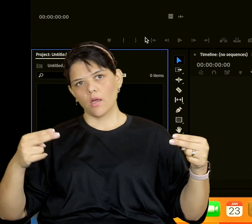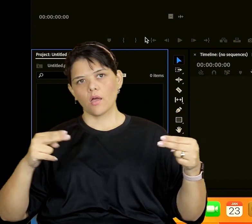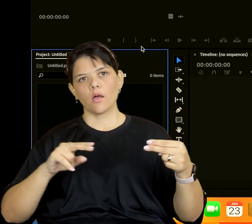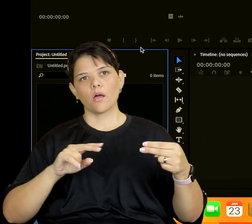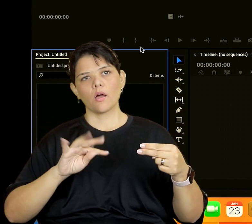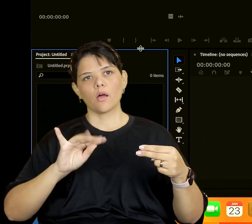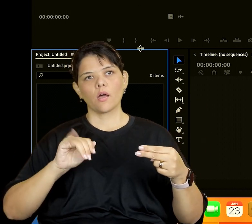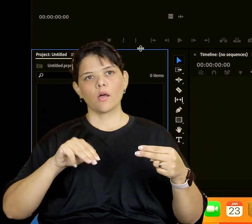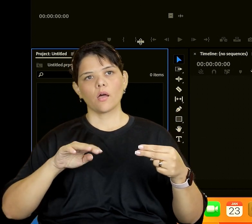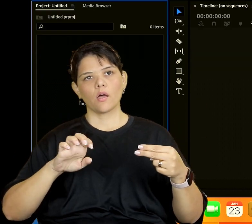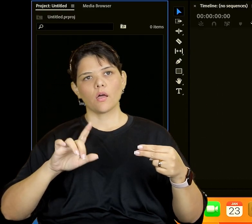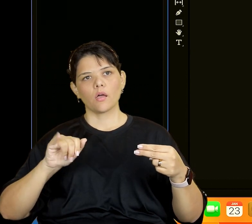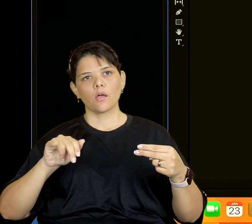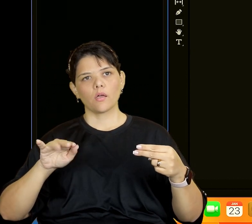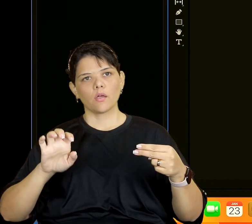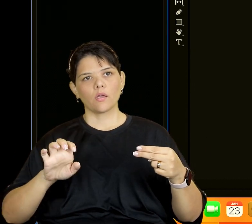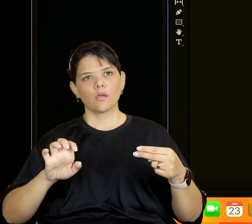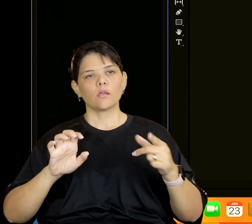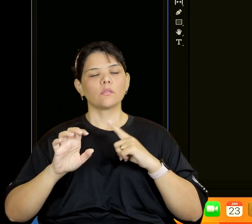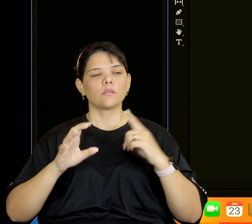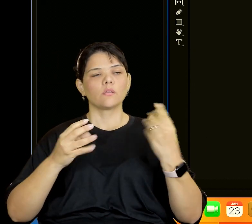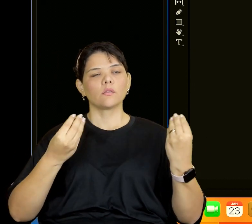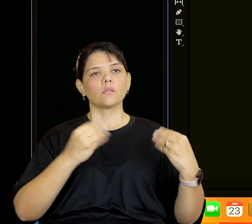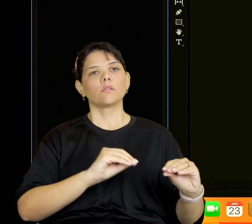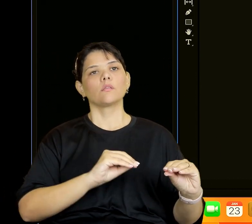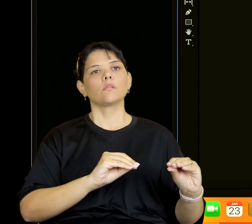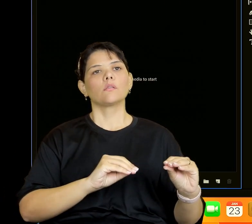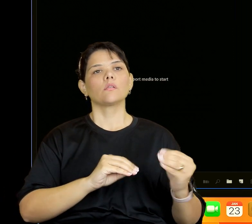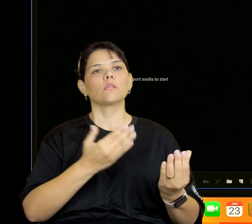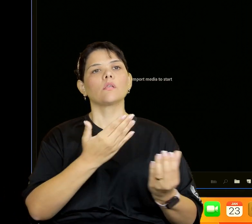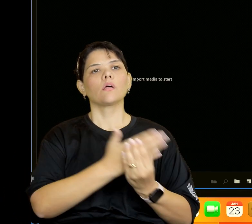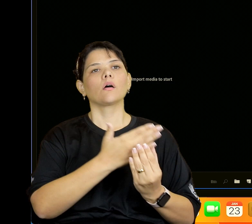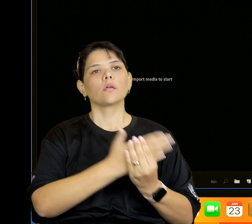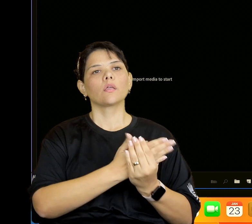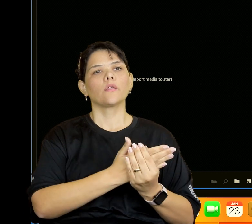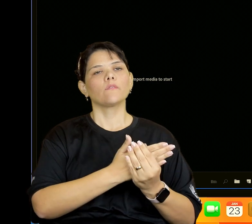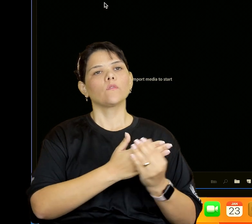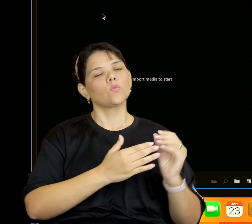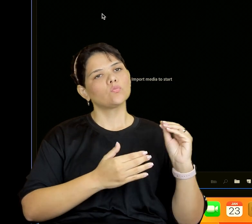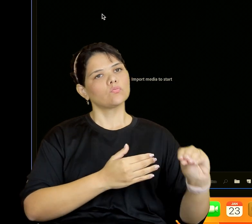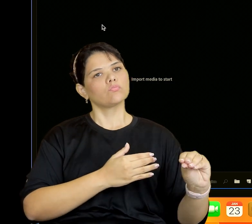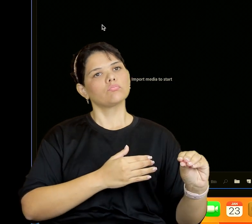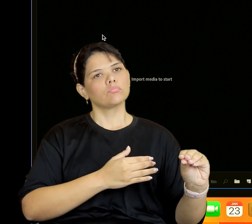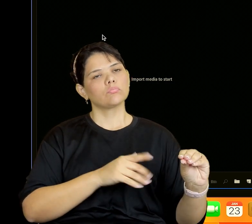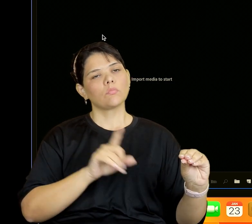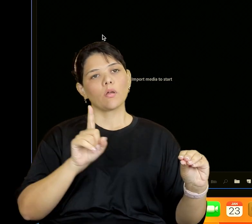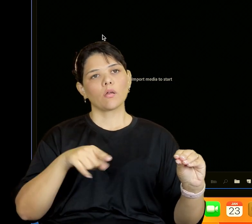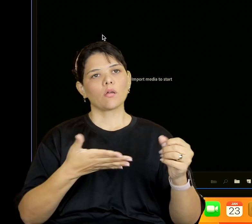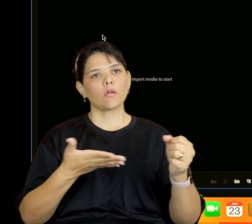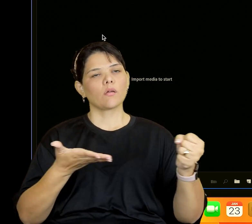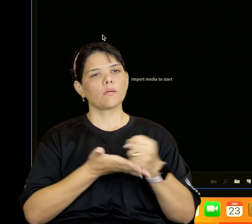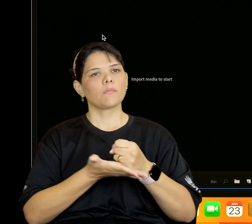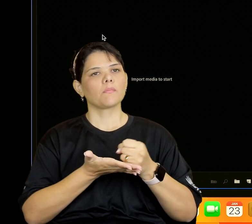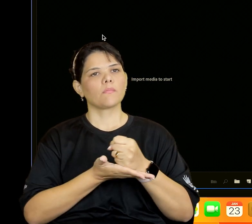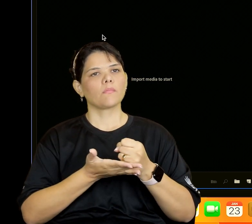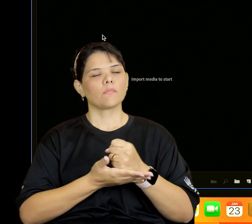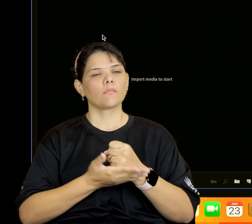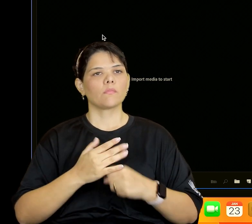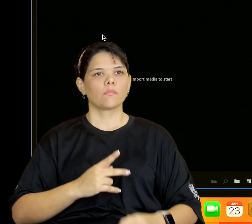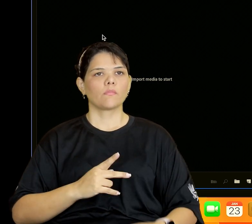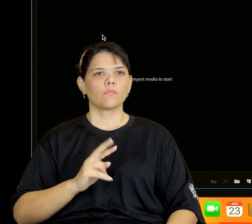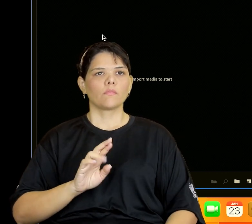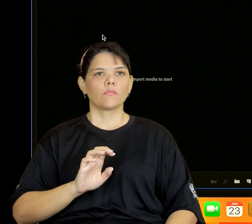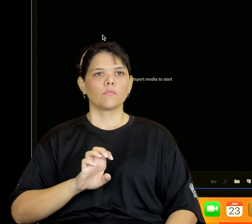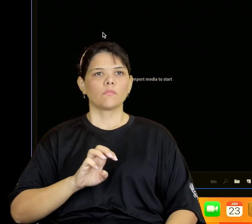arquivos, beleza? O Premiere não foge muito disso. Ele é bem básico, na verdade, não tem para onde correr